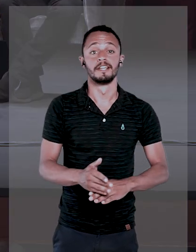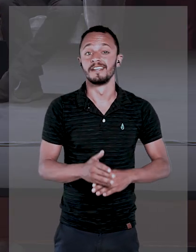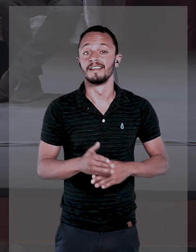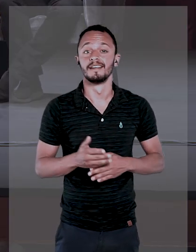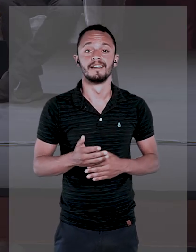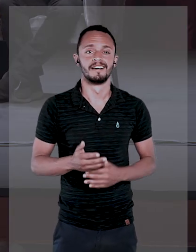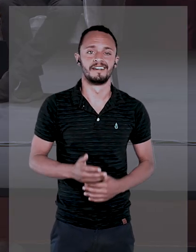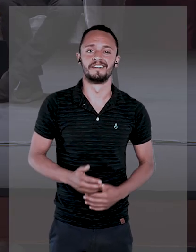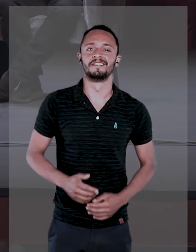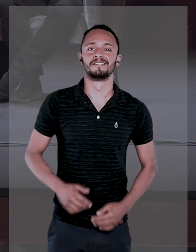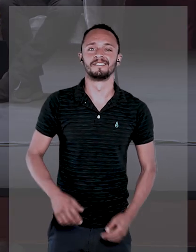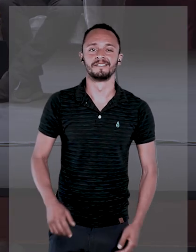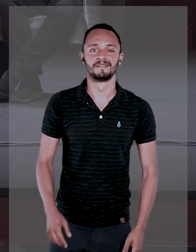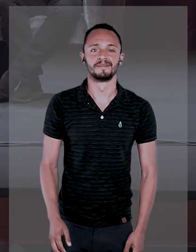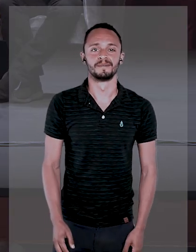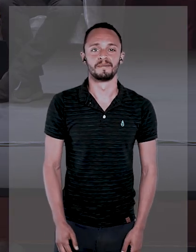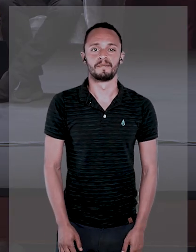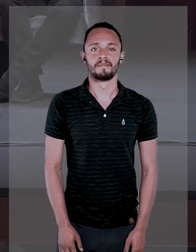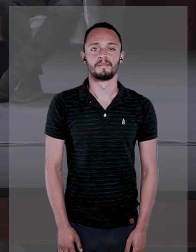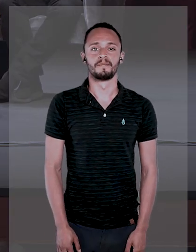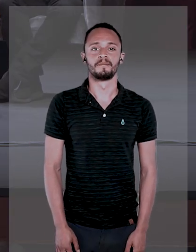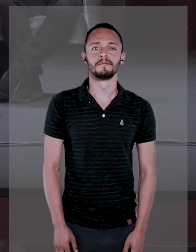Maria.